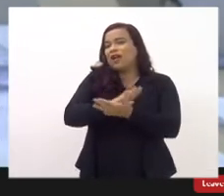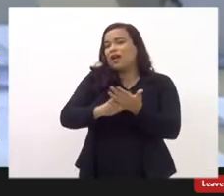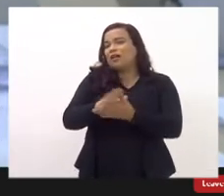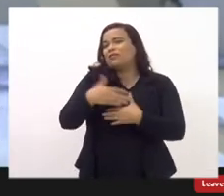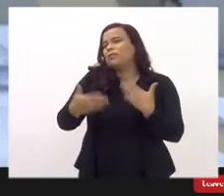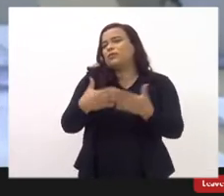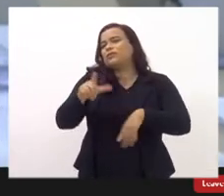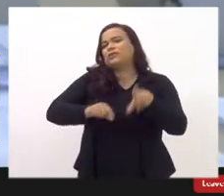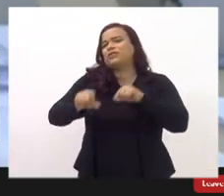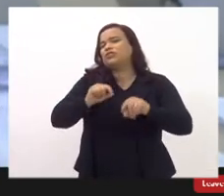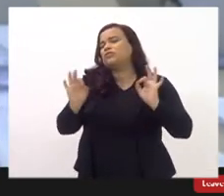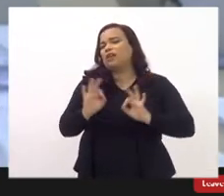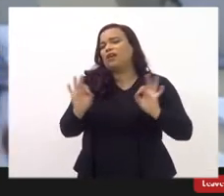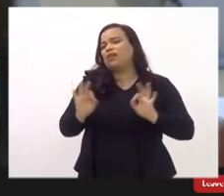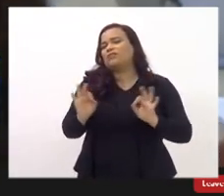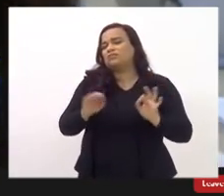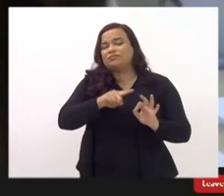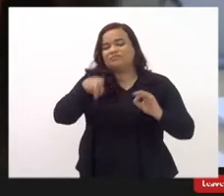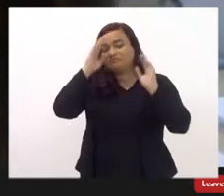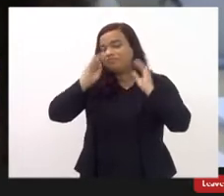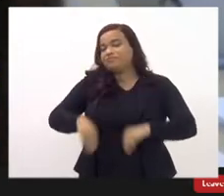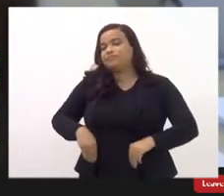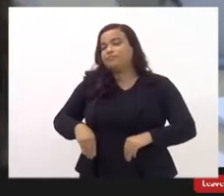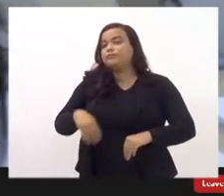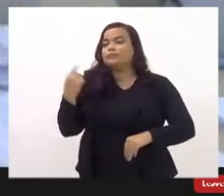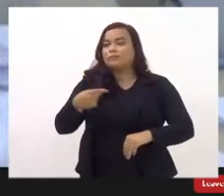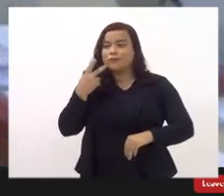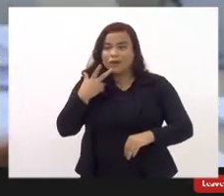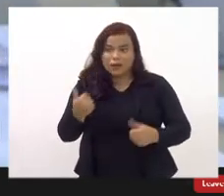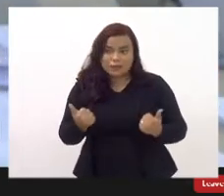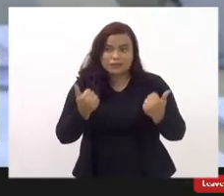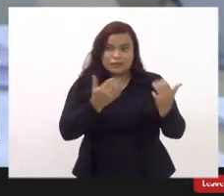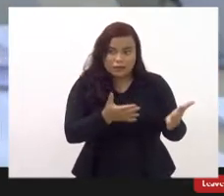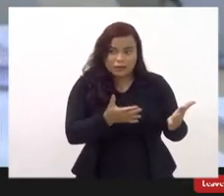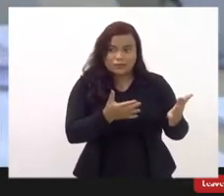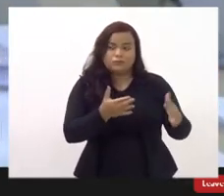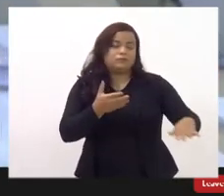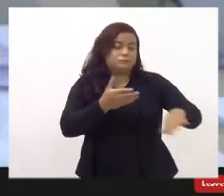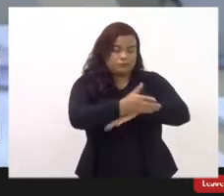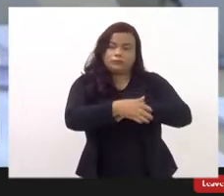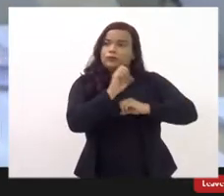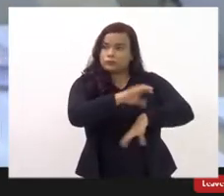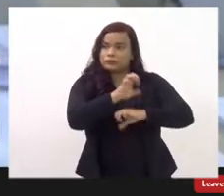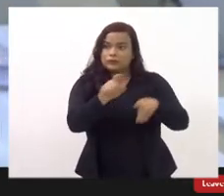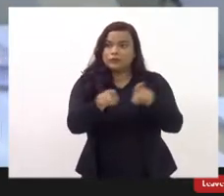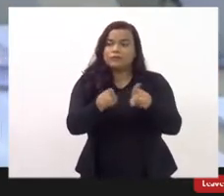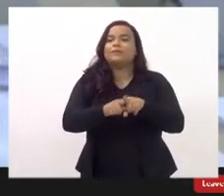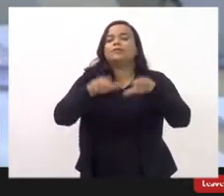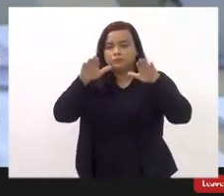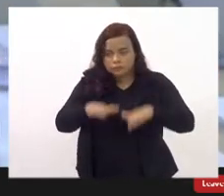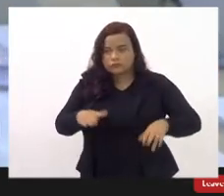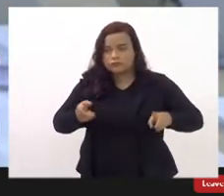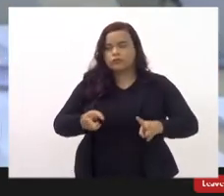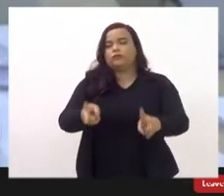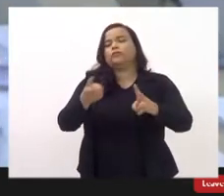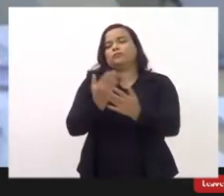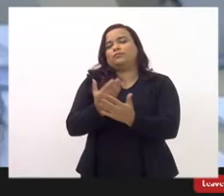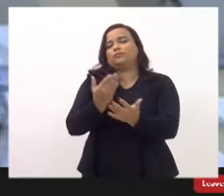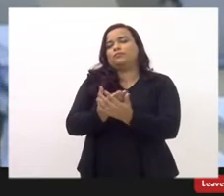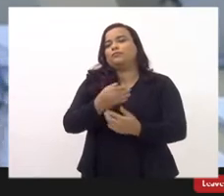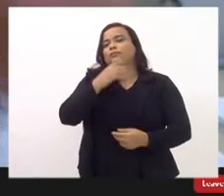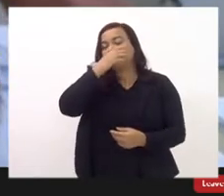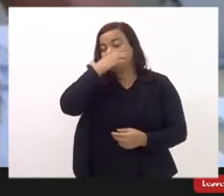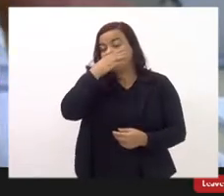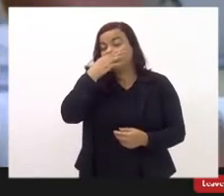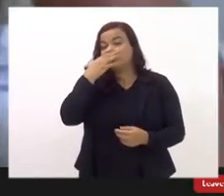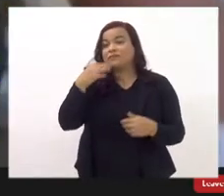se integrar. A gente está falando o tempo todo de acesso à educação e permanência no processo educativo. Eu dirijo